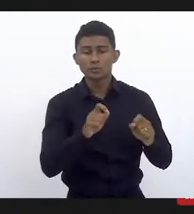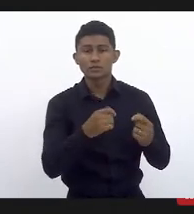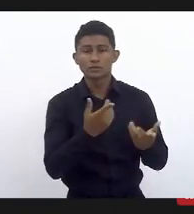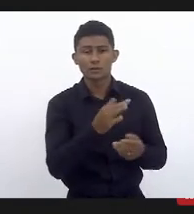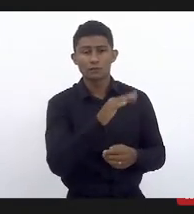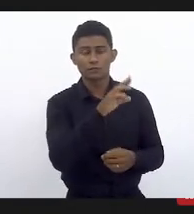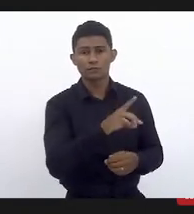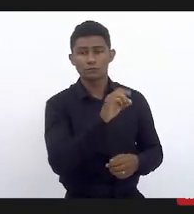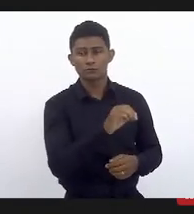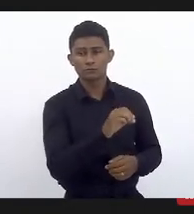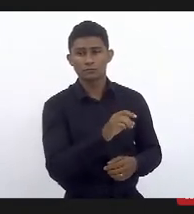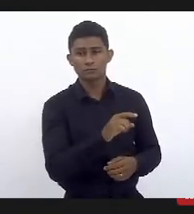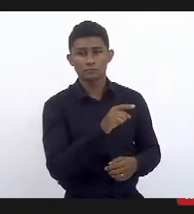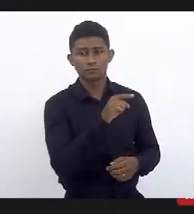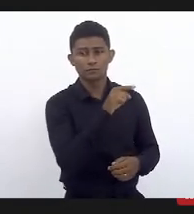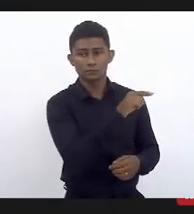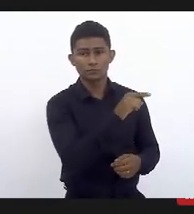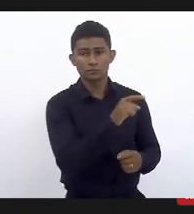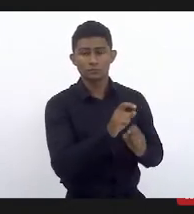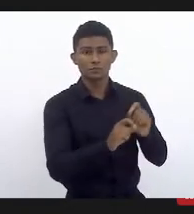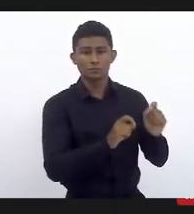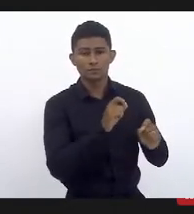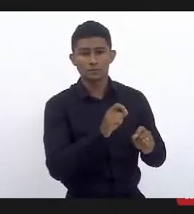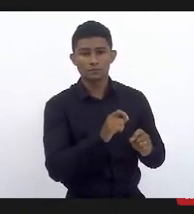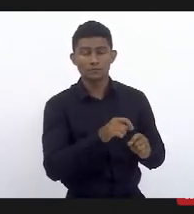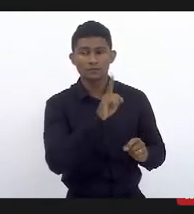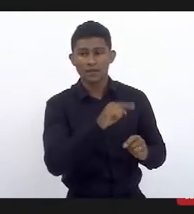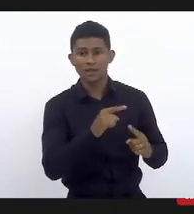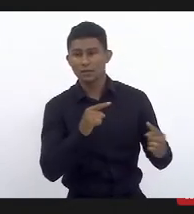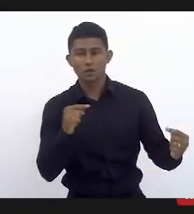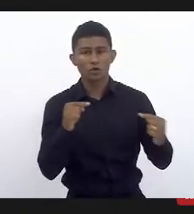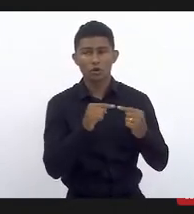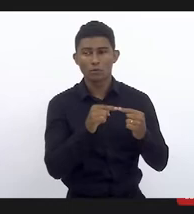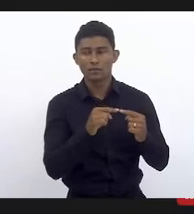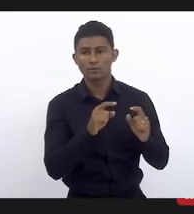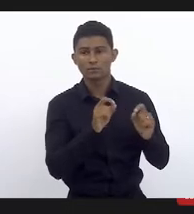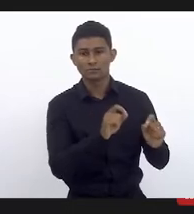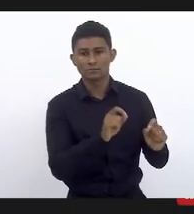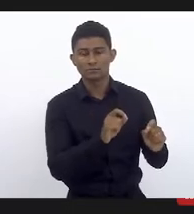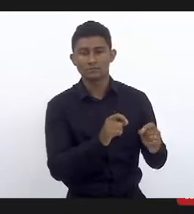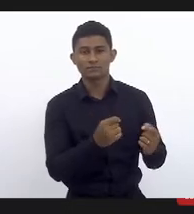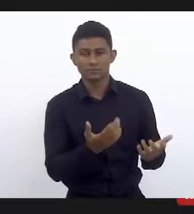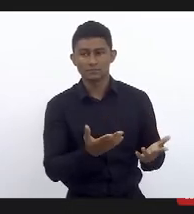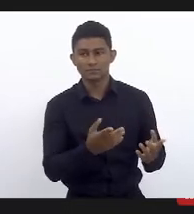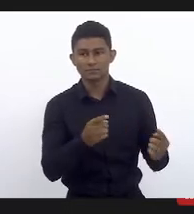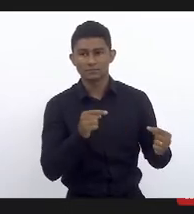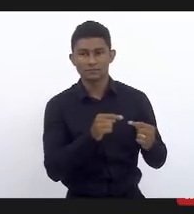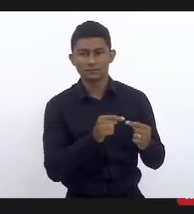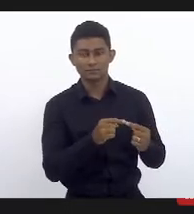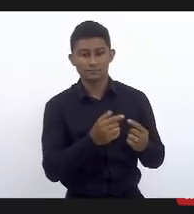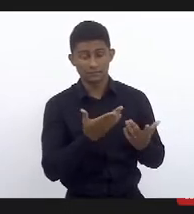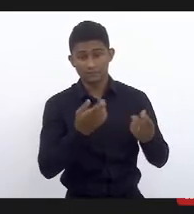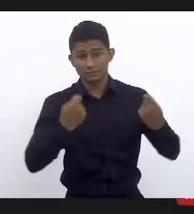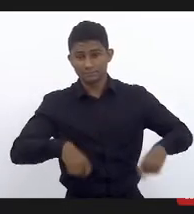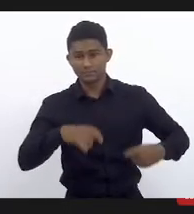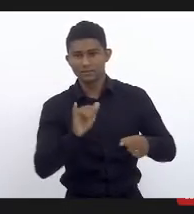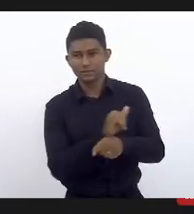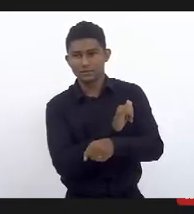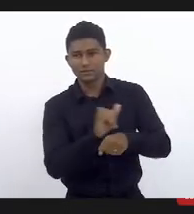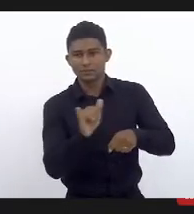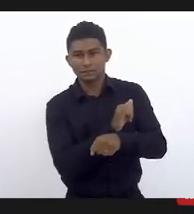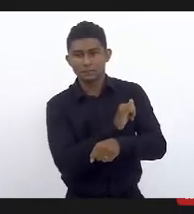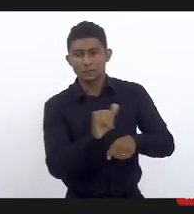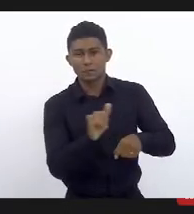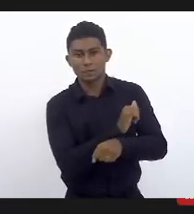isso. O fundo é um instrumento para isso. Eu tenho que primeiro ter instrumentos. Se eu não